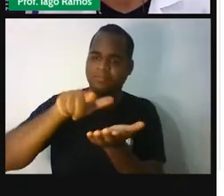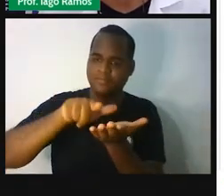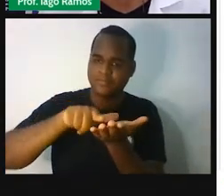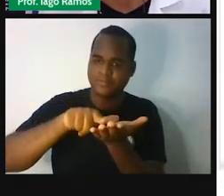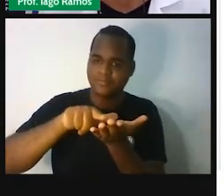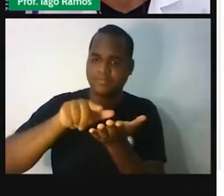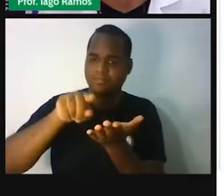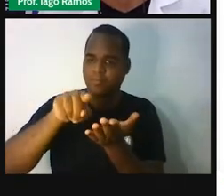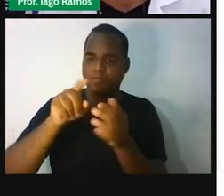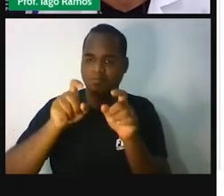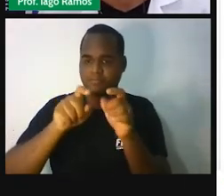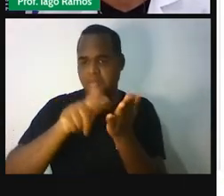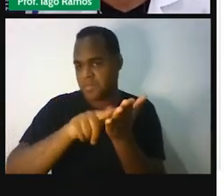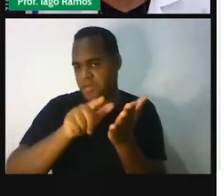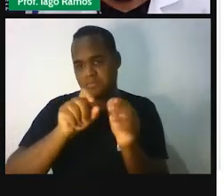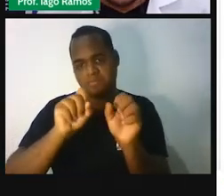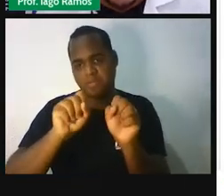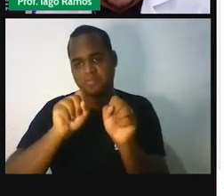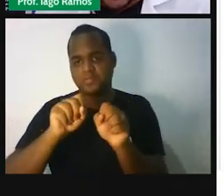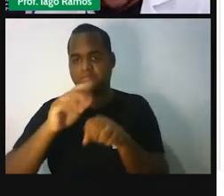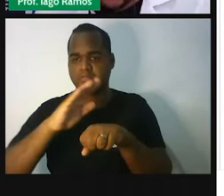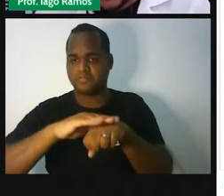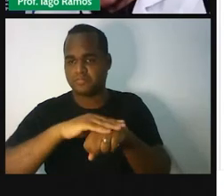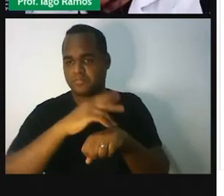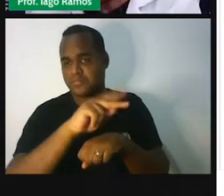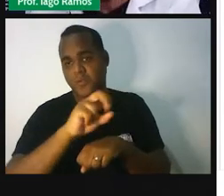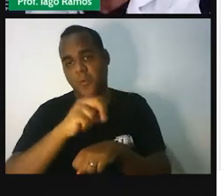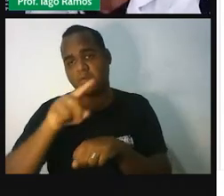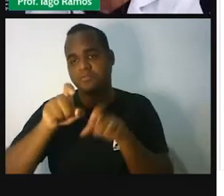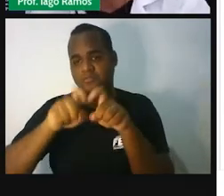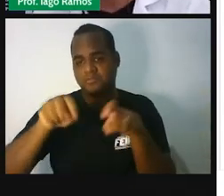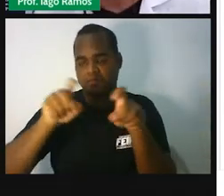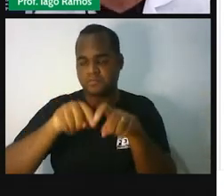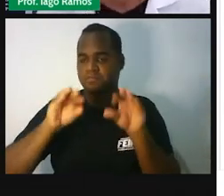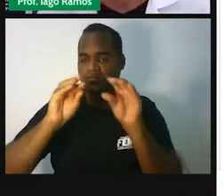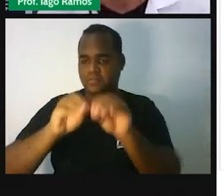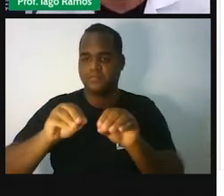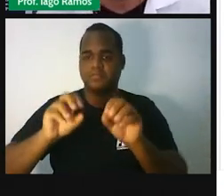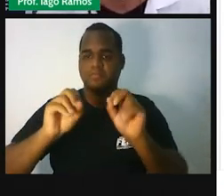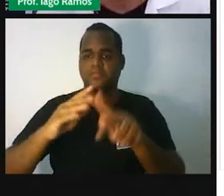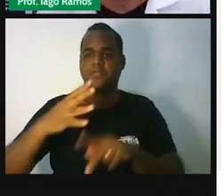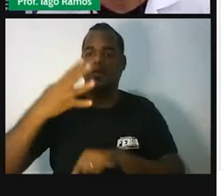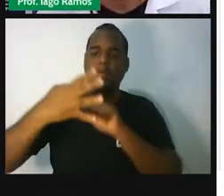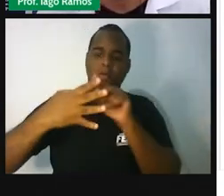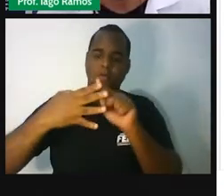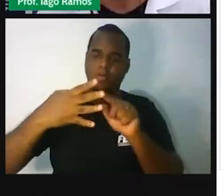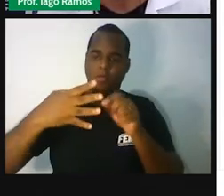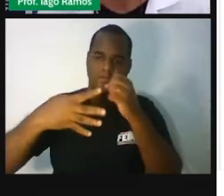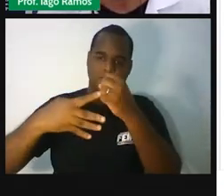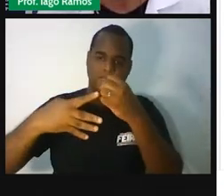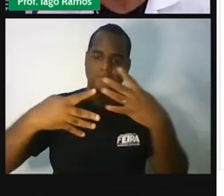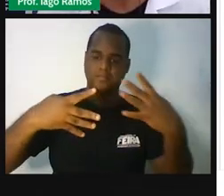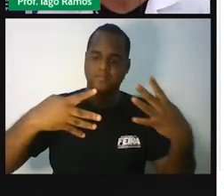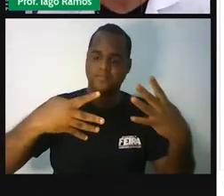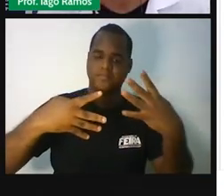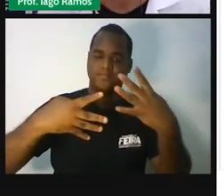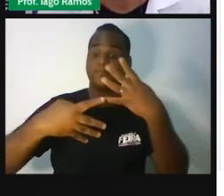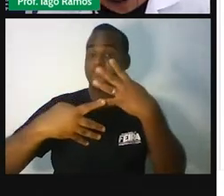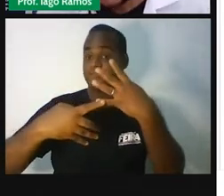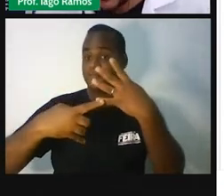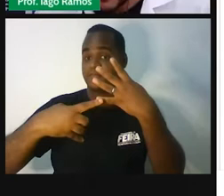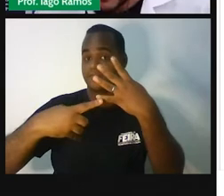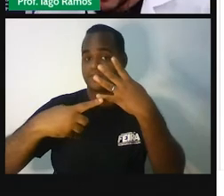só. Você tem quatro opções para a primeira pipa, certo?